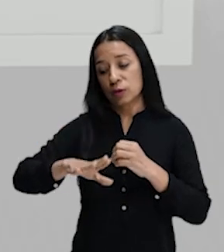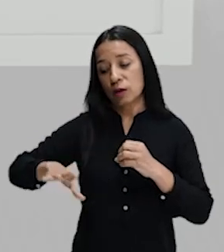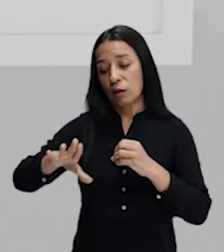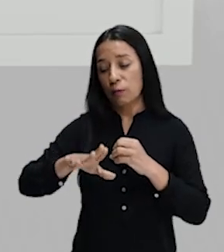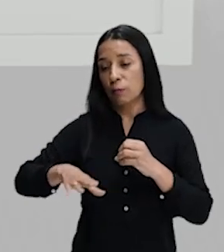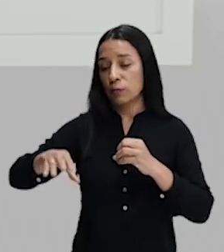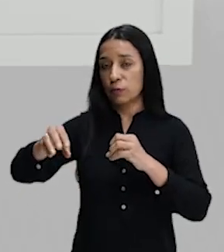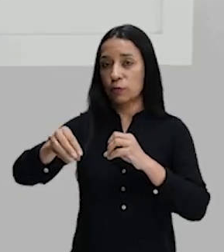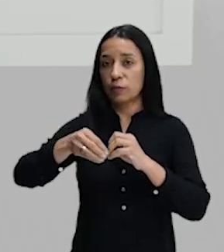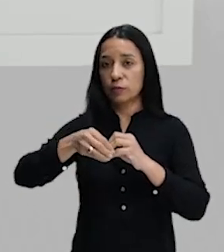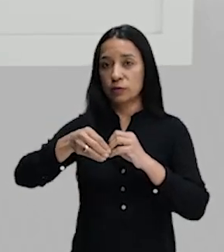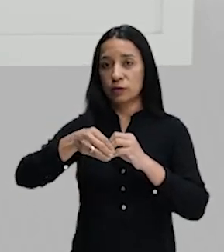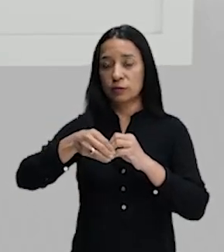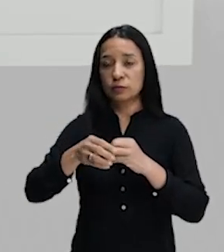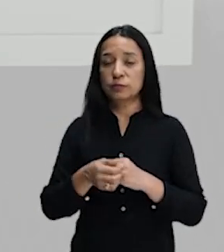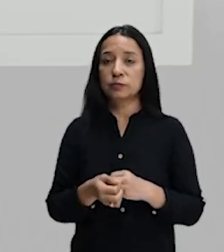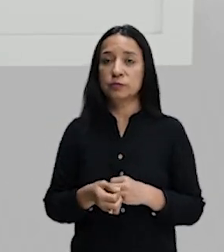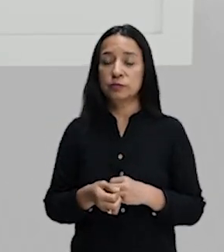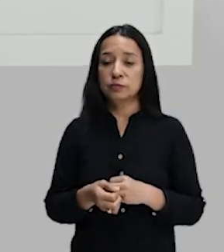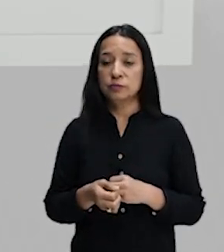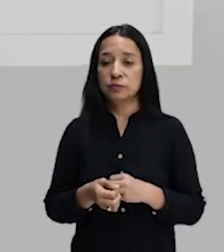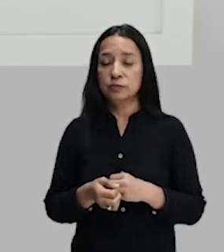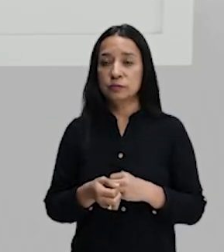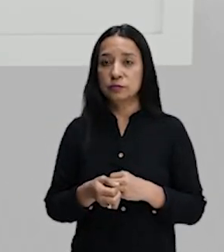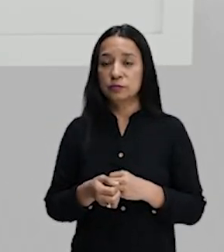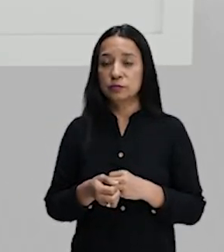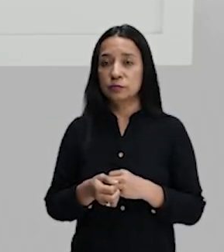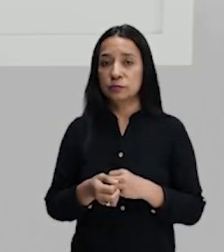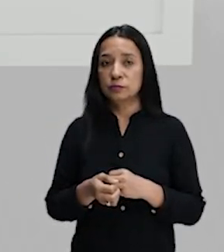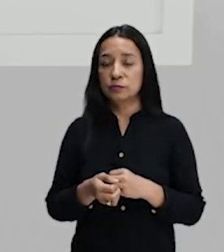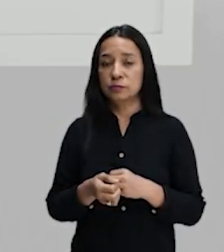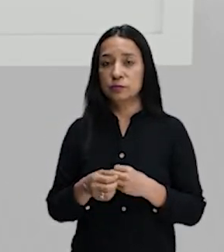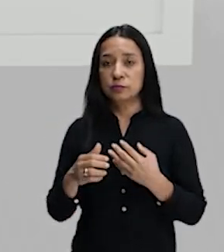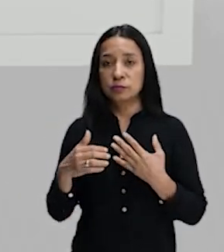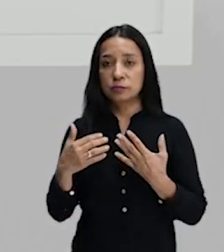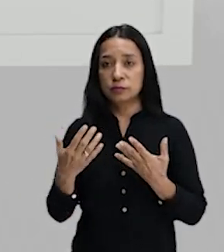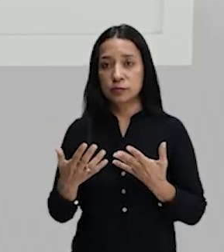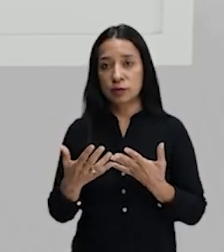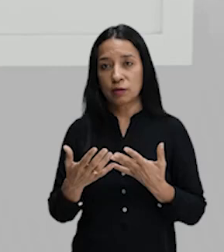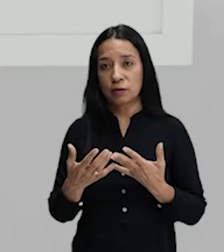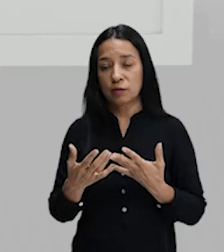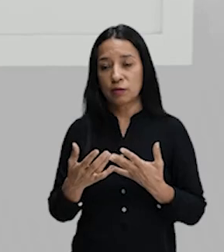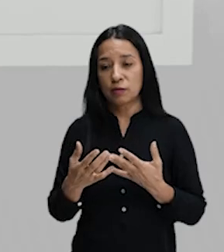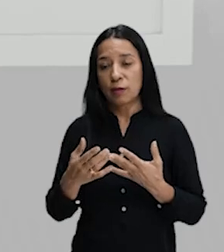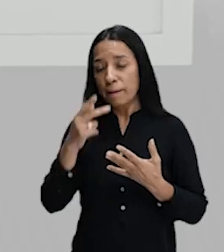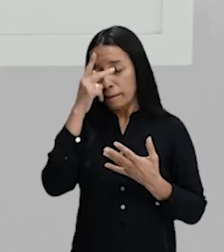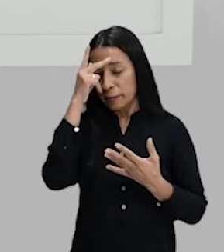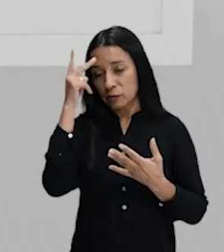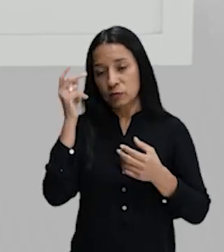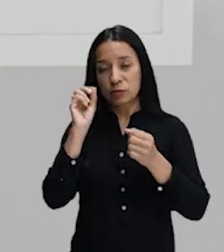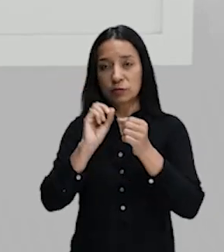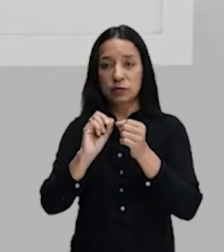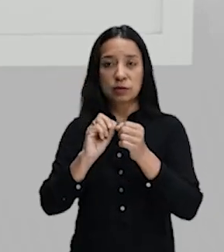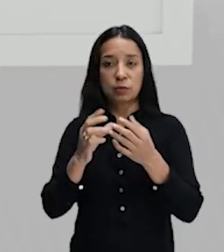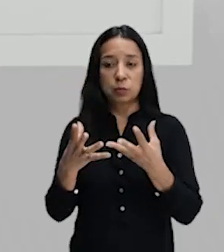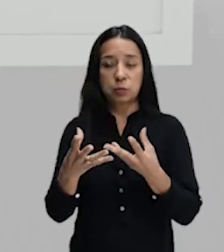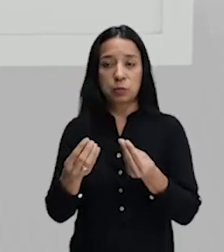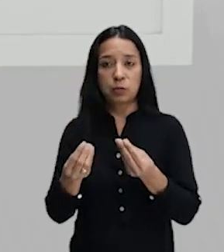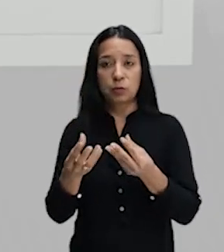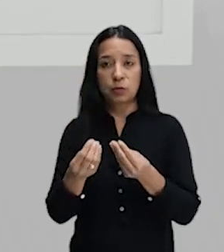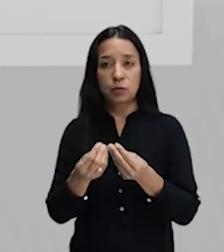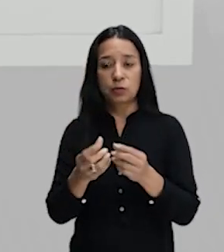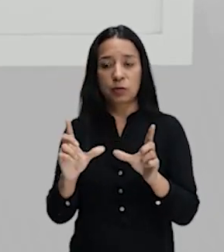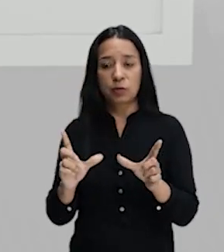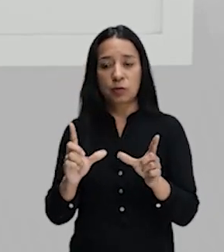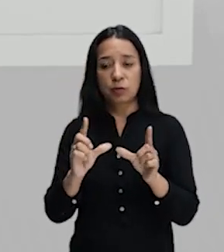Utilizando o princípio da atração e repulsão. Tá, ok? Então, tem muita gente fazendo isso aí em pequena